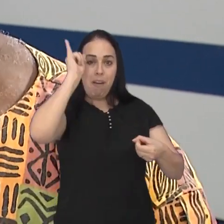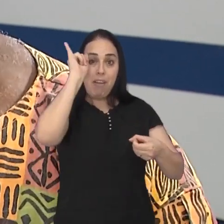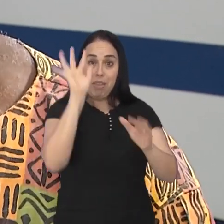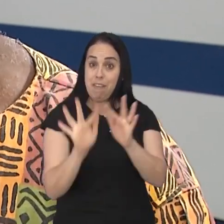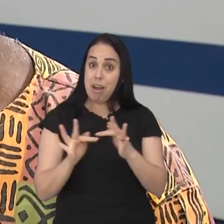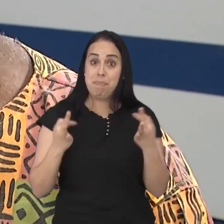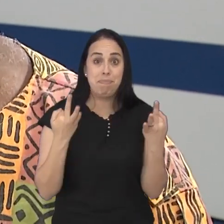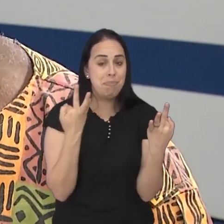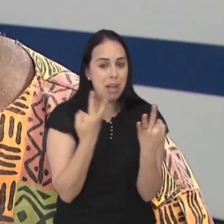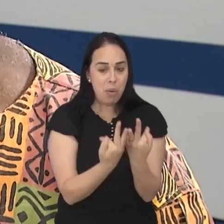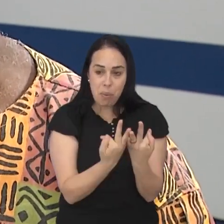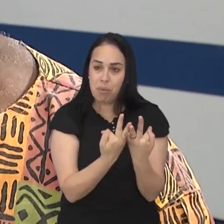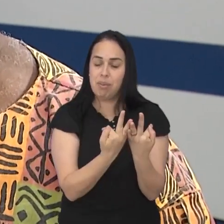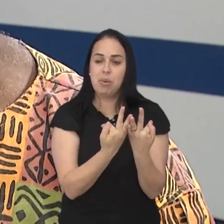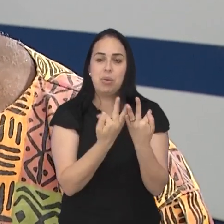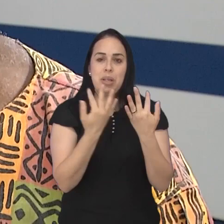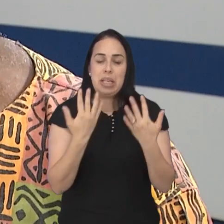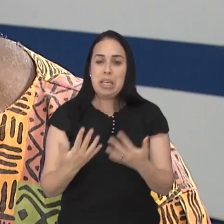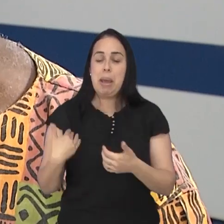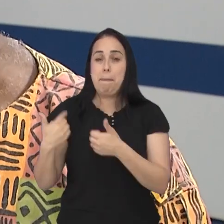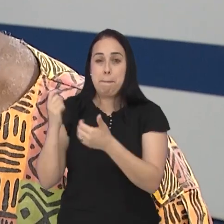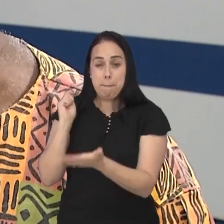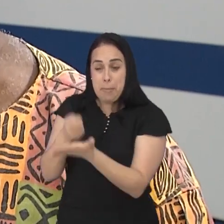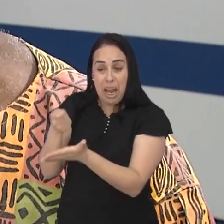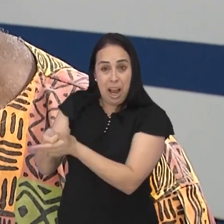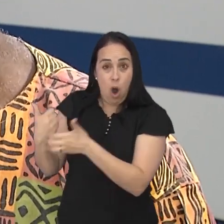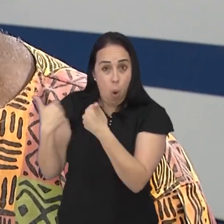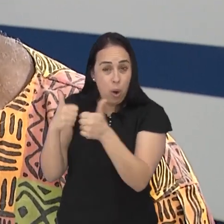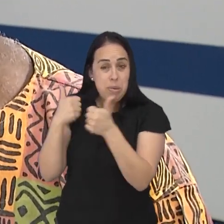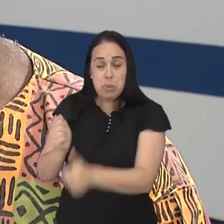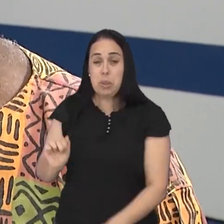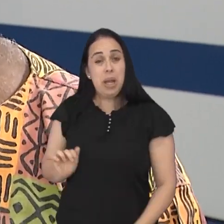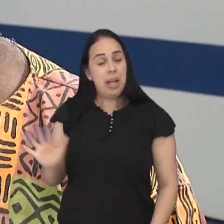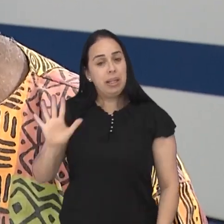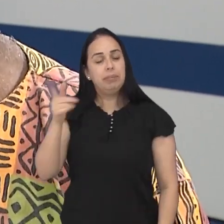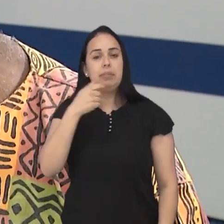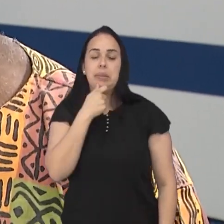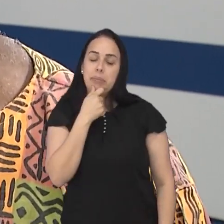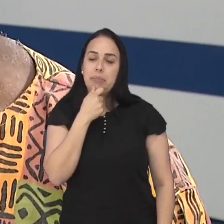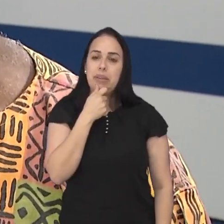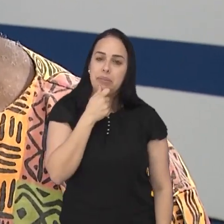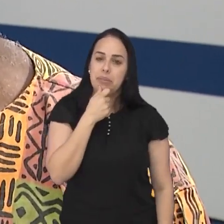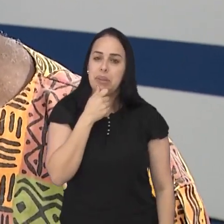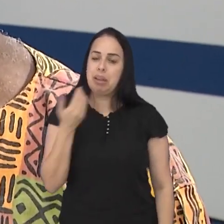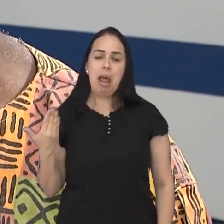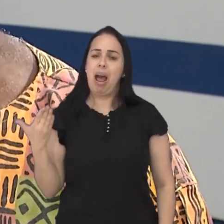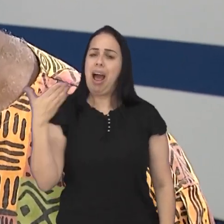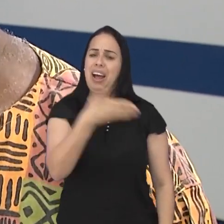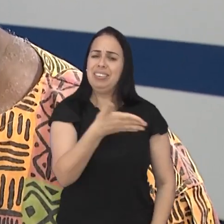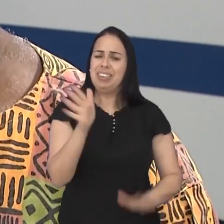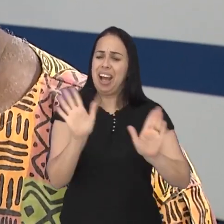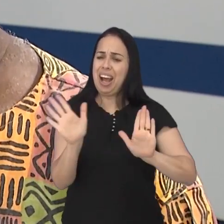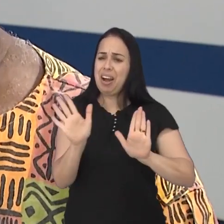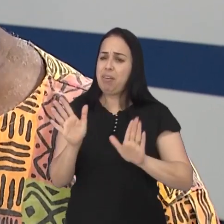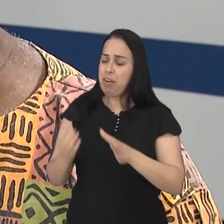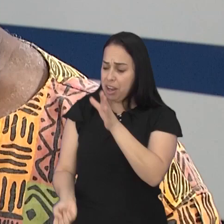grande. E então ficava muito caro a passagem, né? Então nós falamos assim, falei com a minha esposa, o negócio é a gente montar um